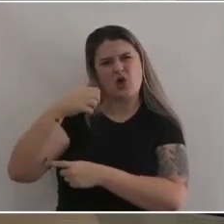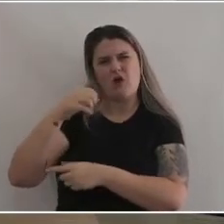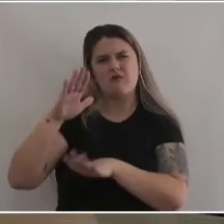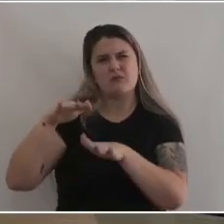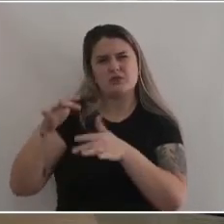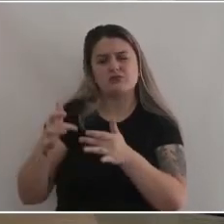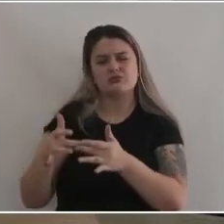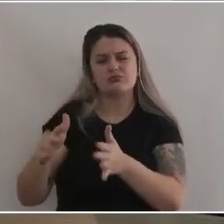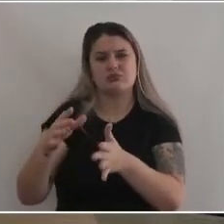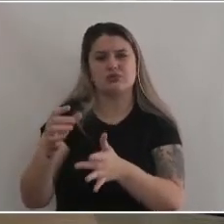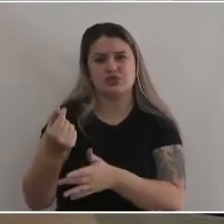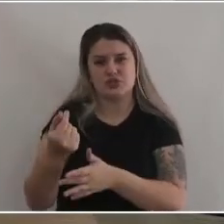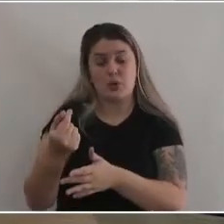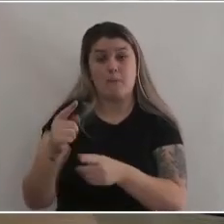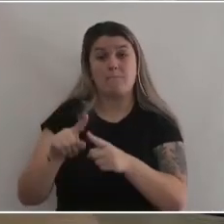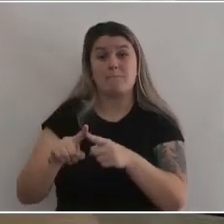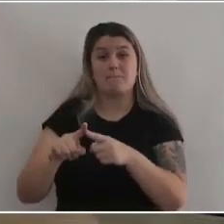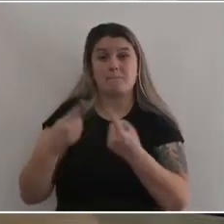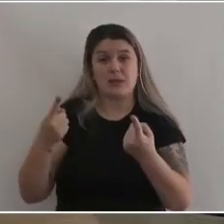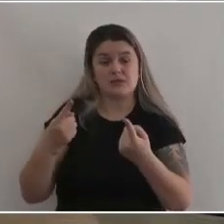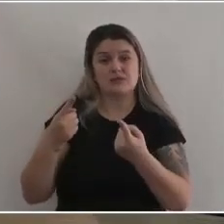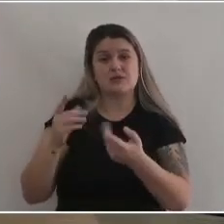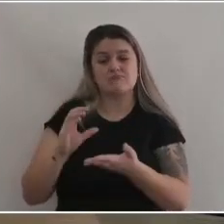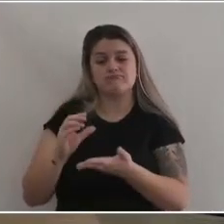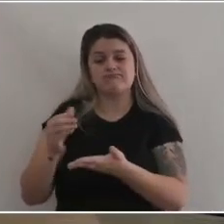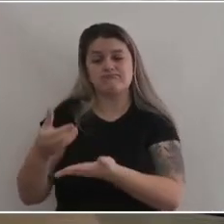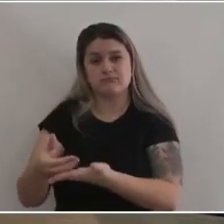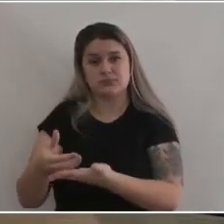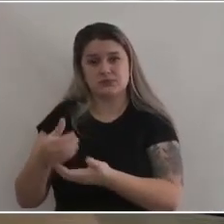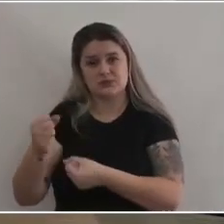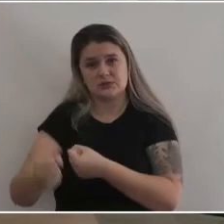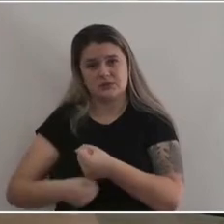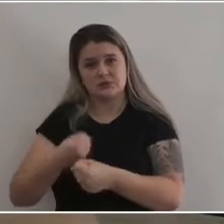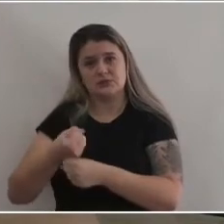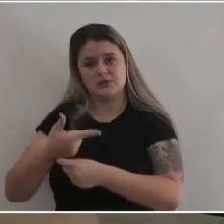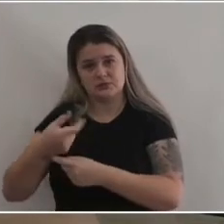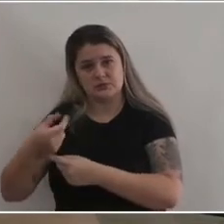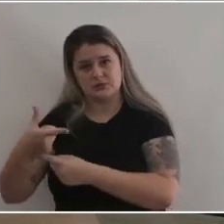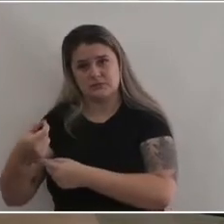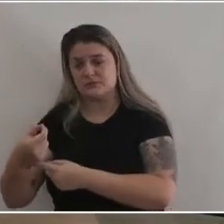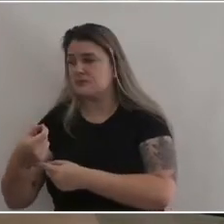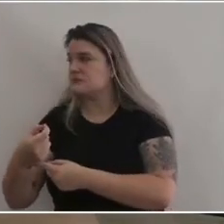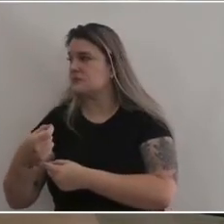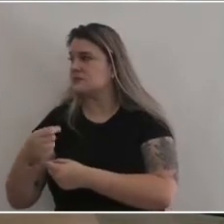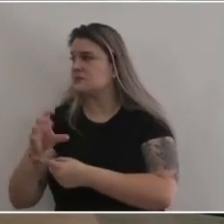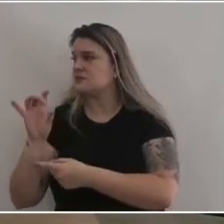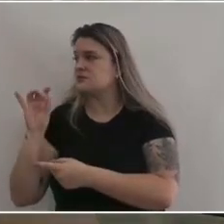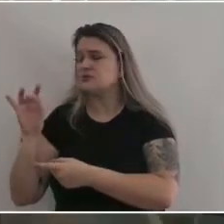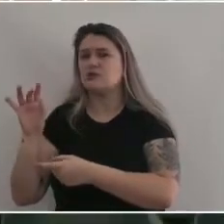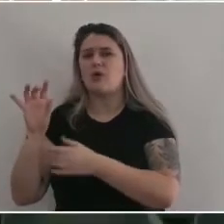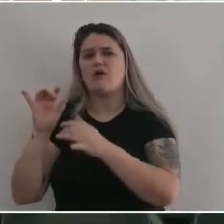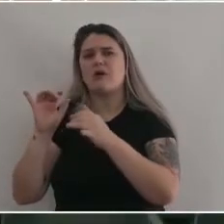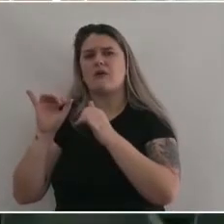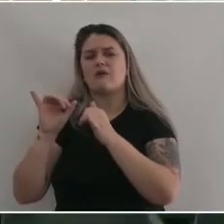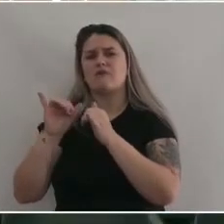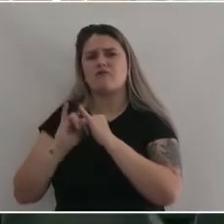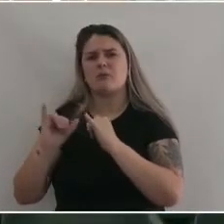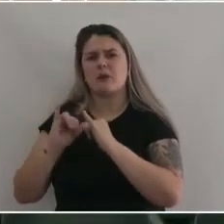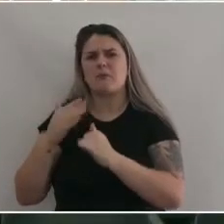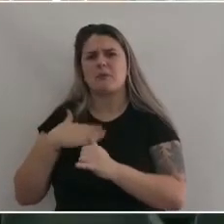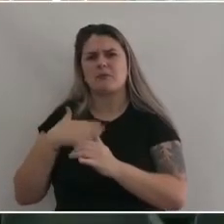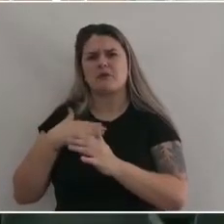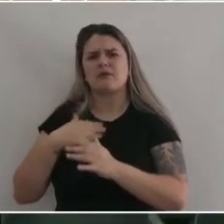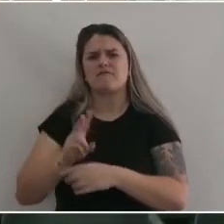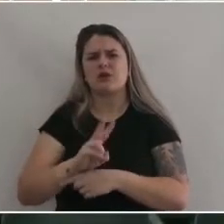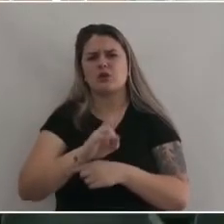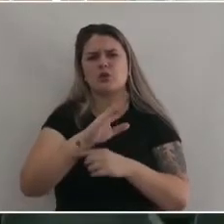engano, mas uma parte foi liberada em 2020. Até eu gostaria que você me informasse para mim o valor total e